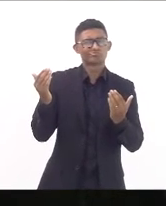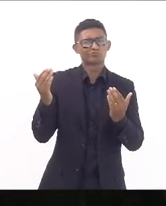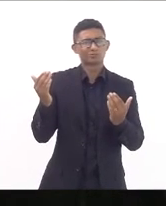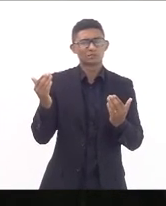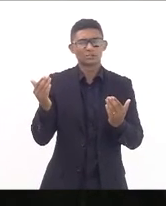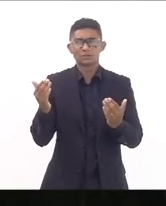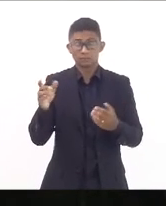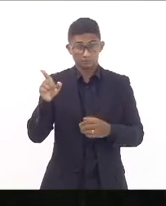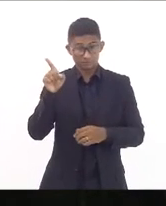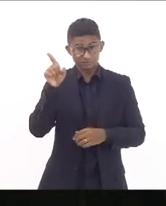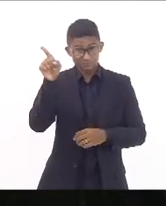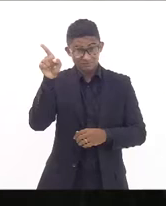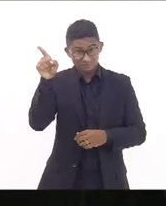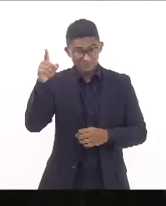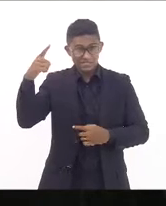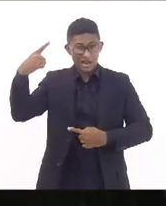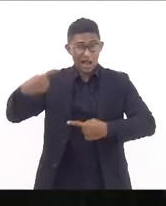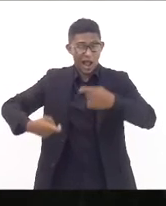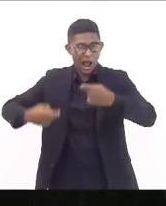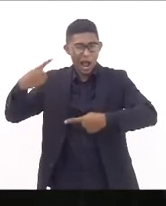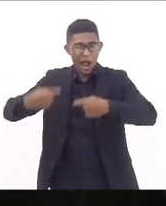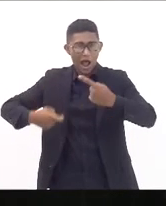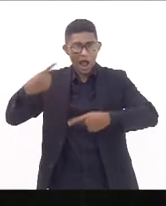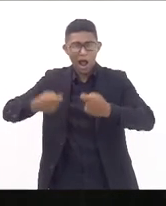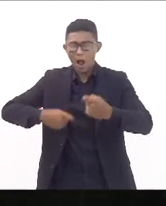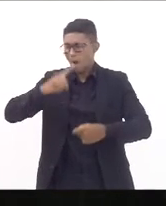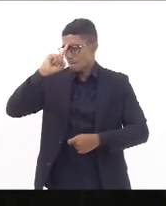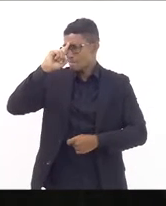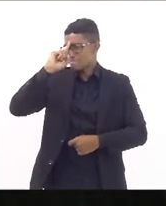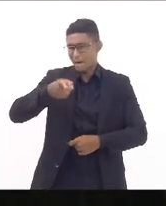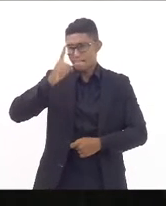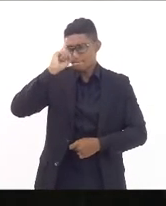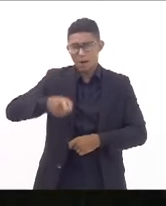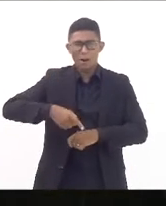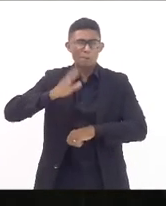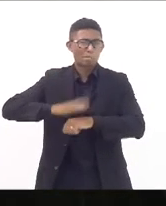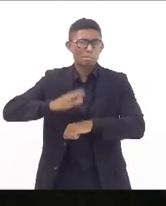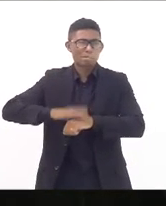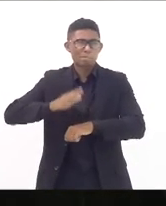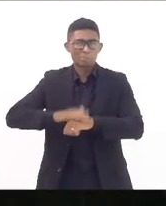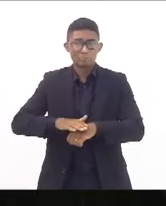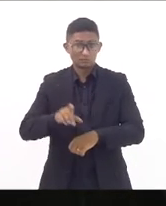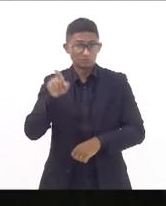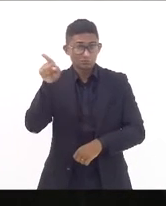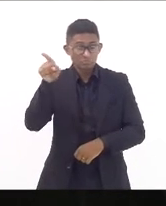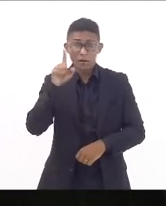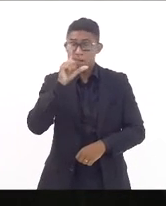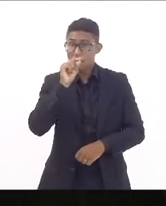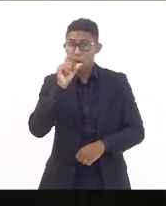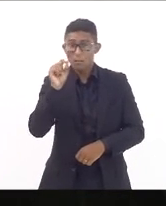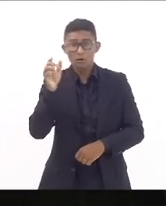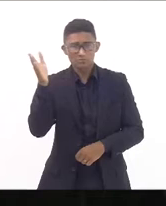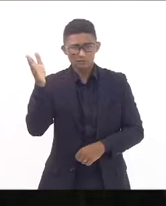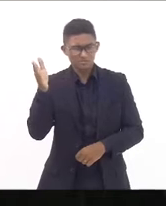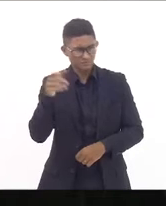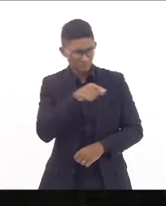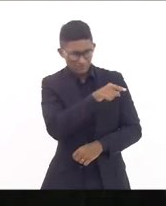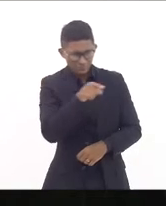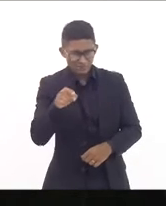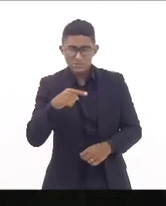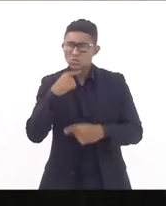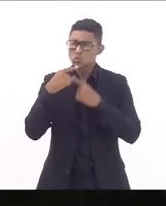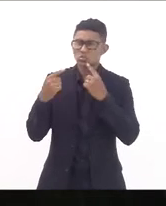desta guerra, desta invasão, não seja o Putin. Se tem